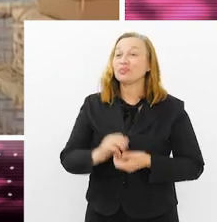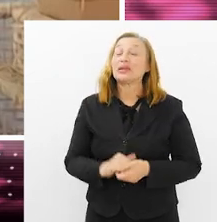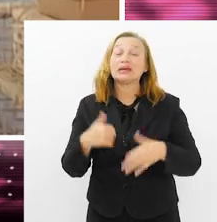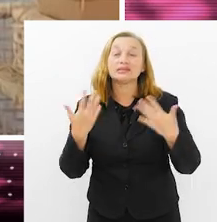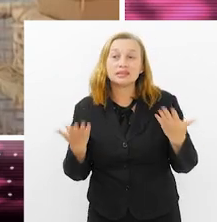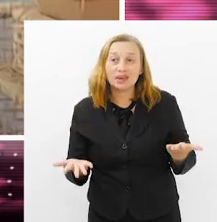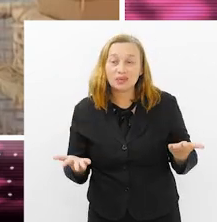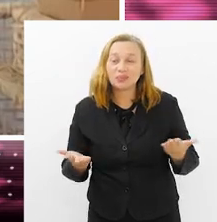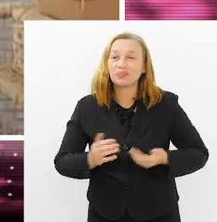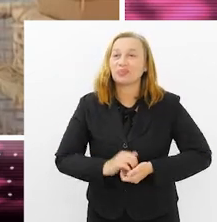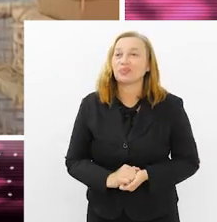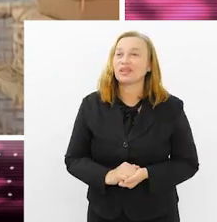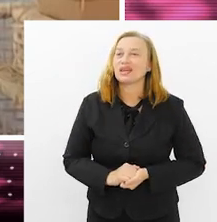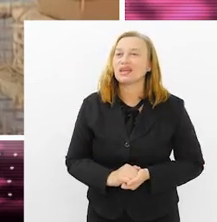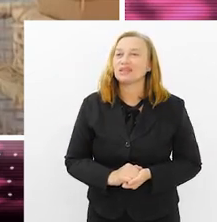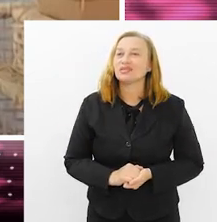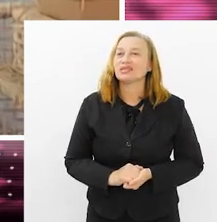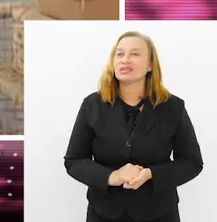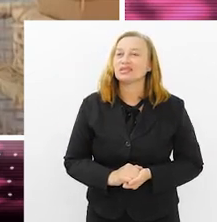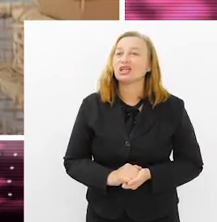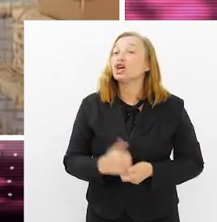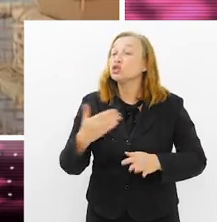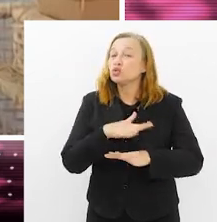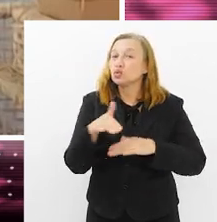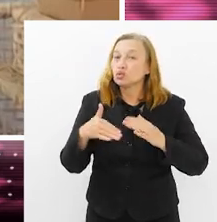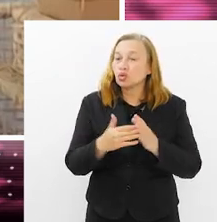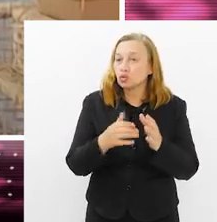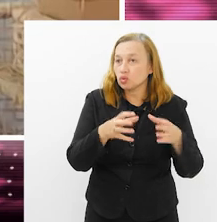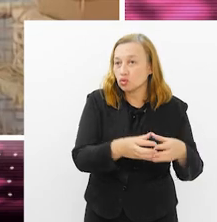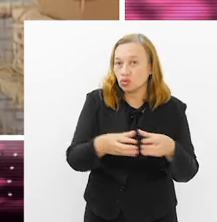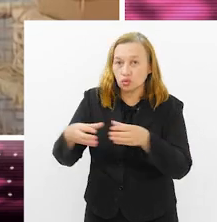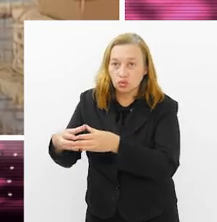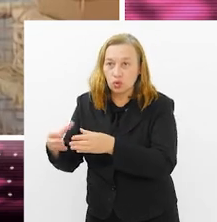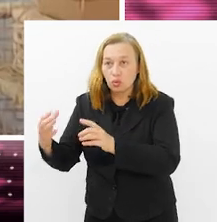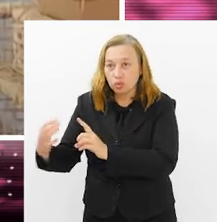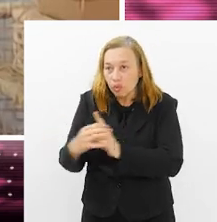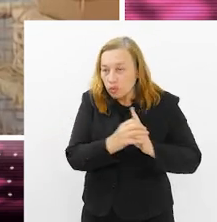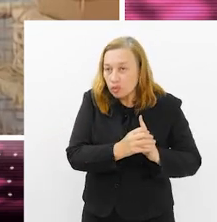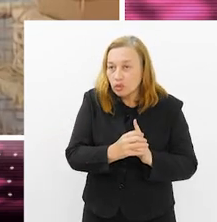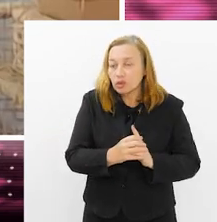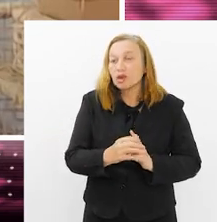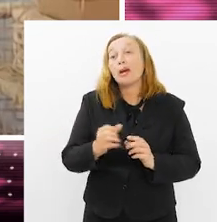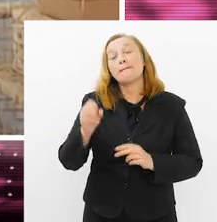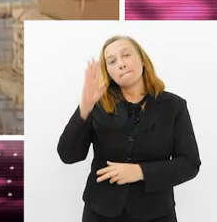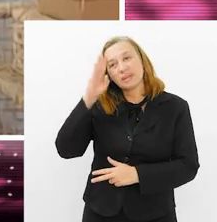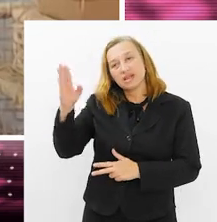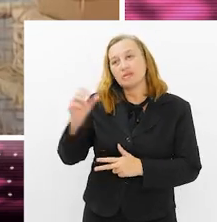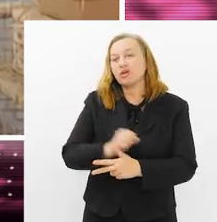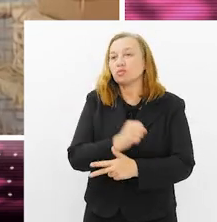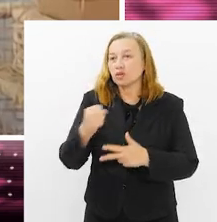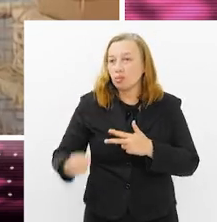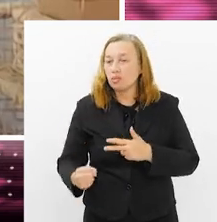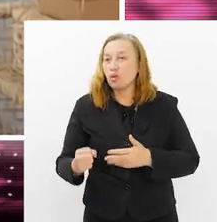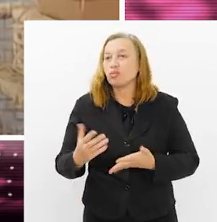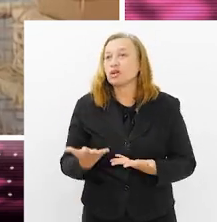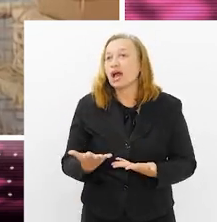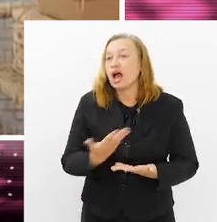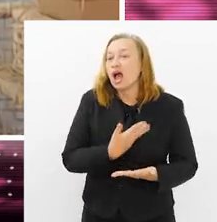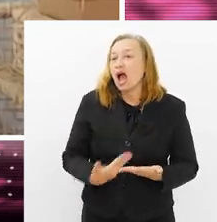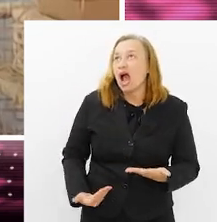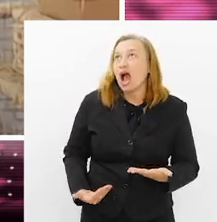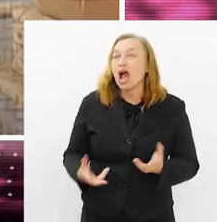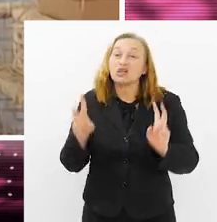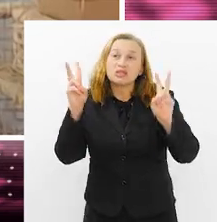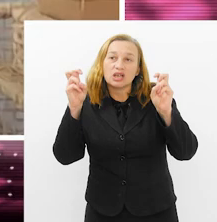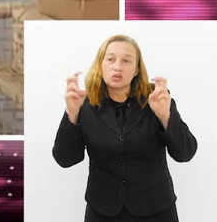né? Então, deve partir sim de todas as frentes, do poder público inclusive